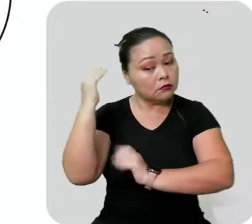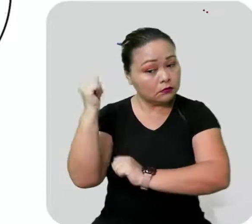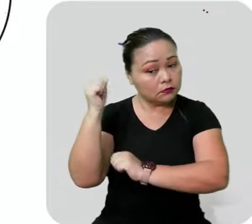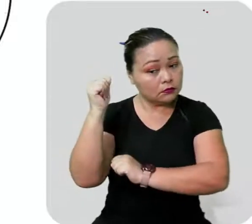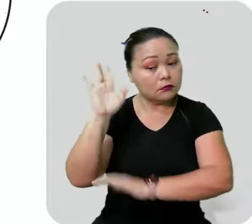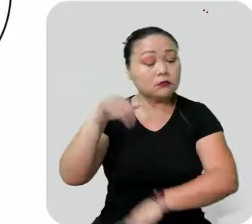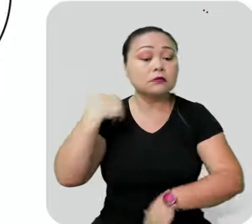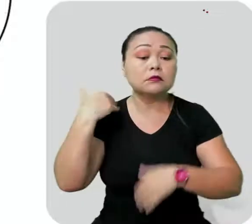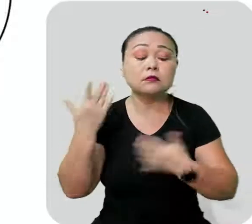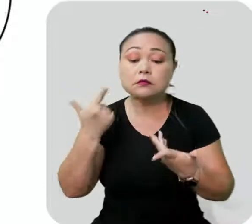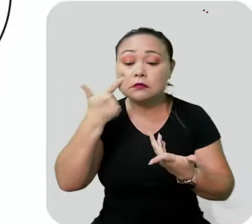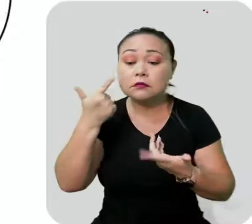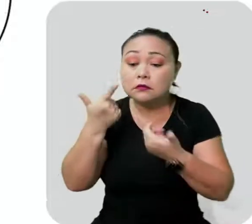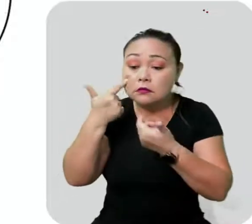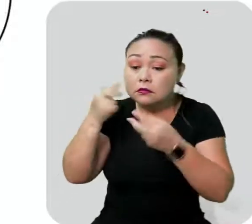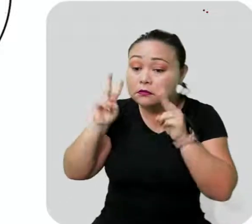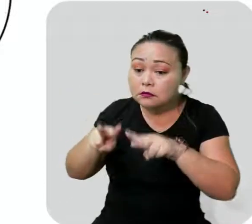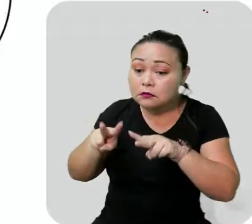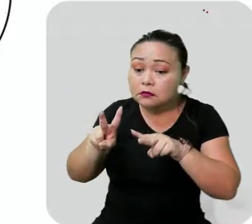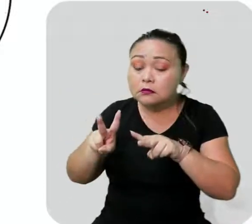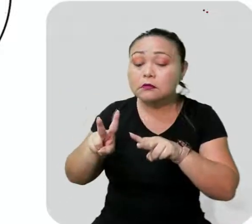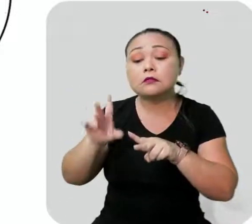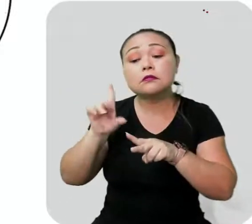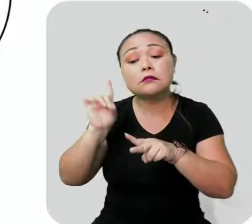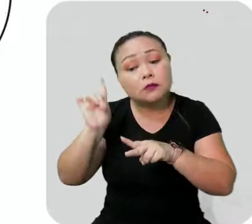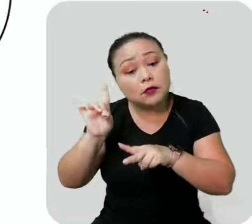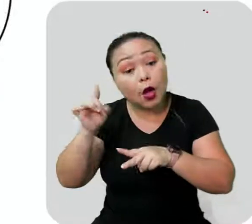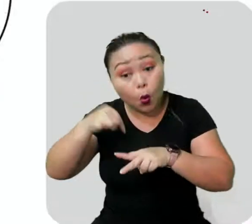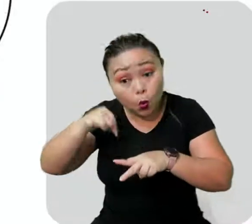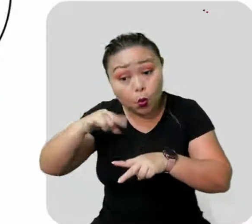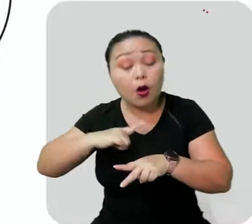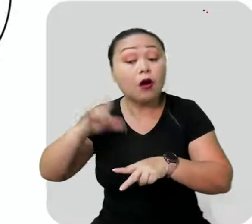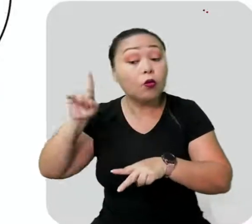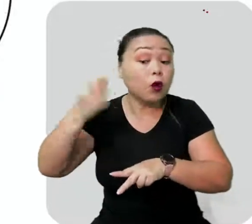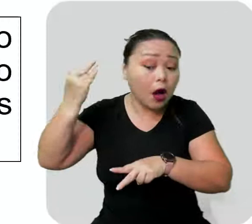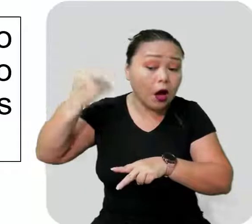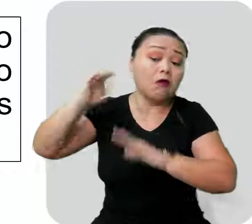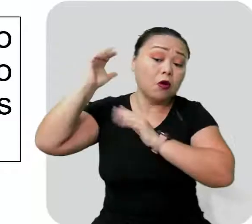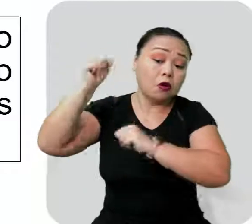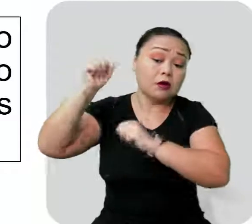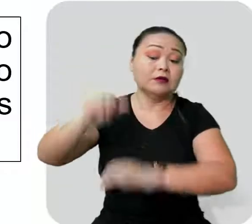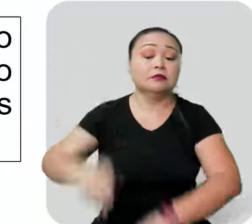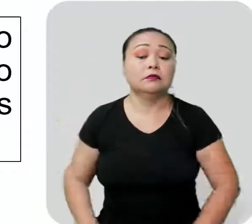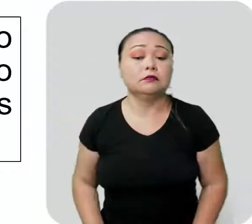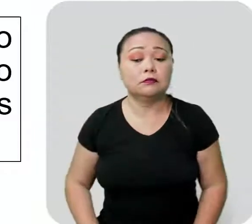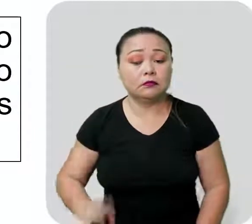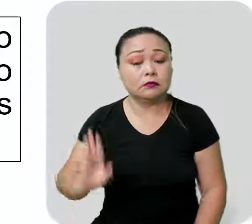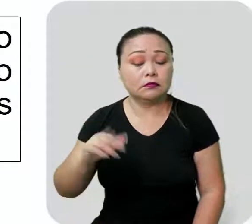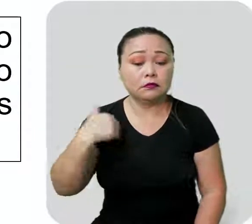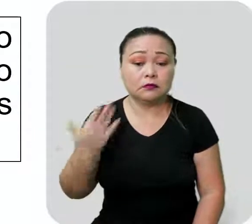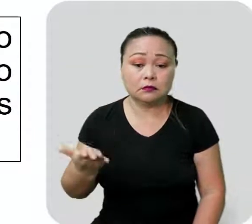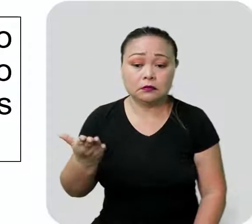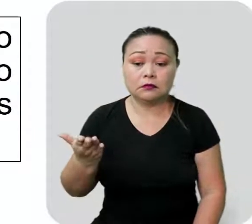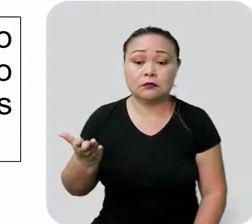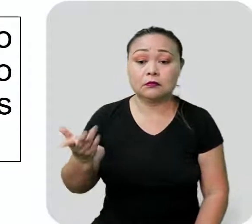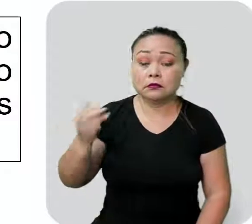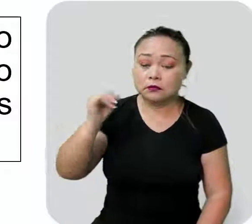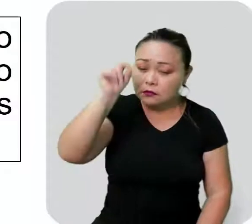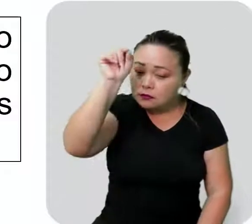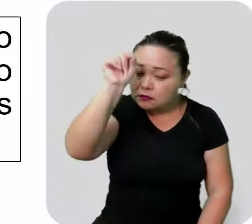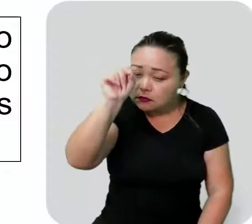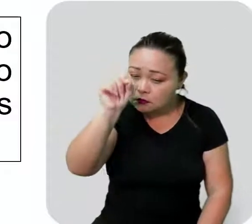então aonde nós estamos foi um dia espanhol tá bom Por isso que esta